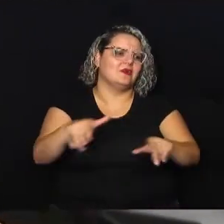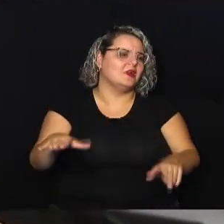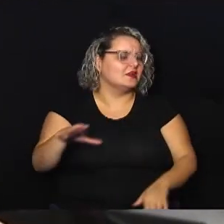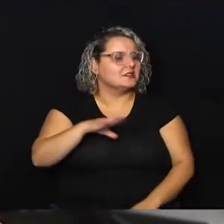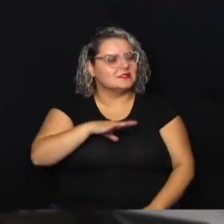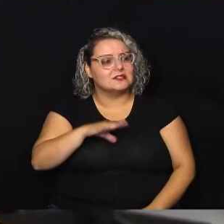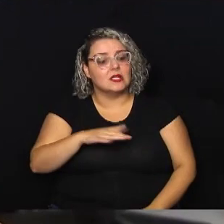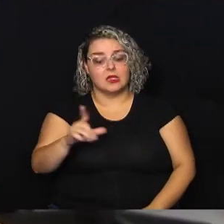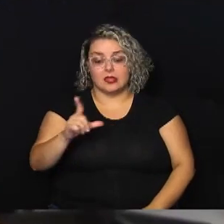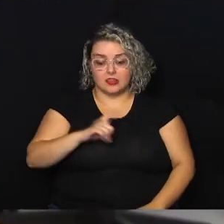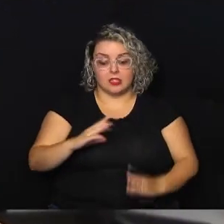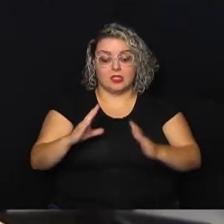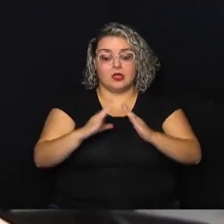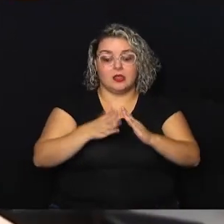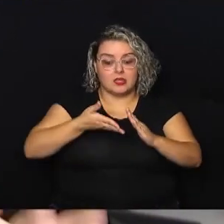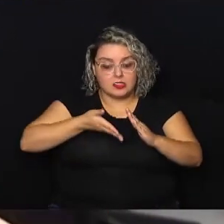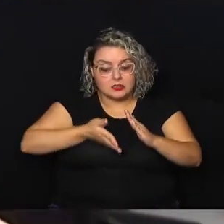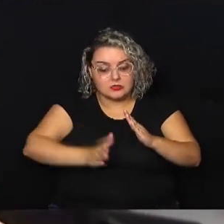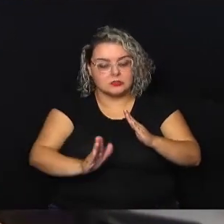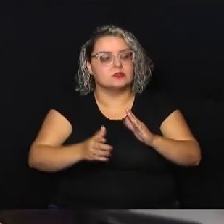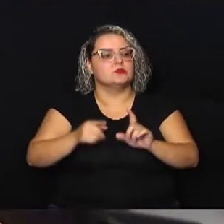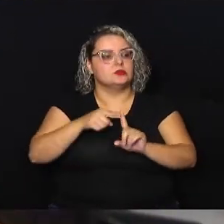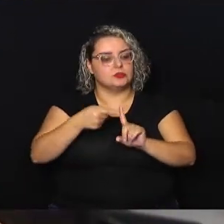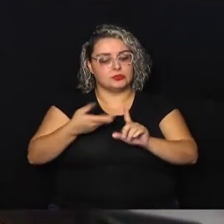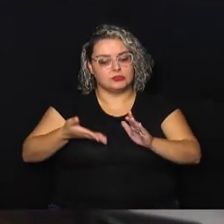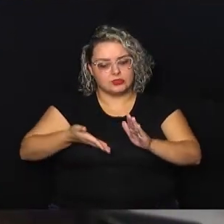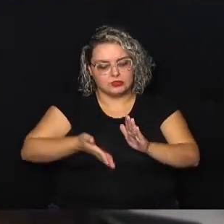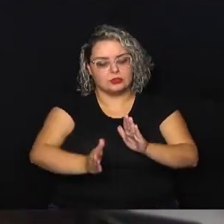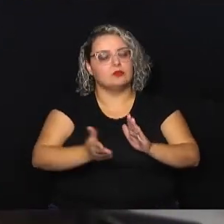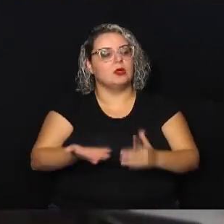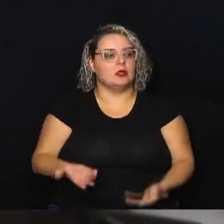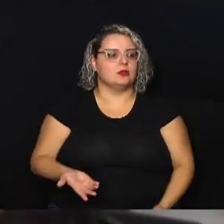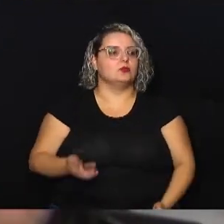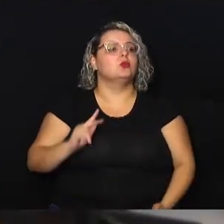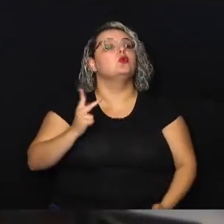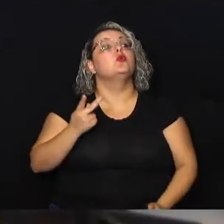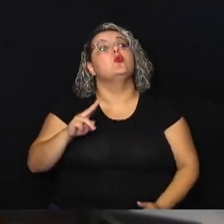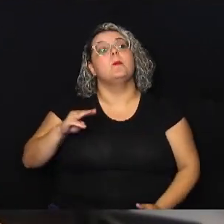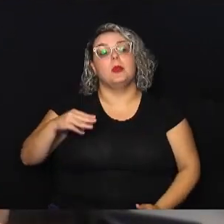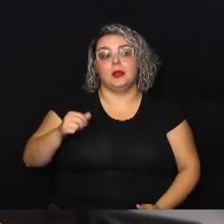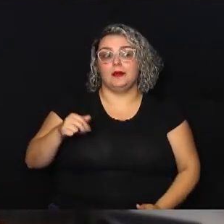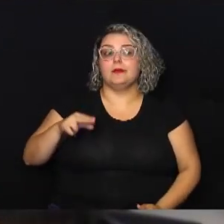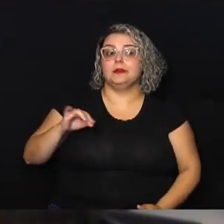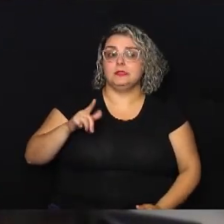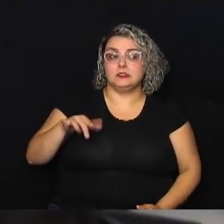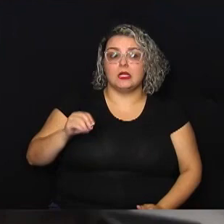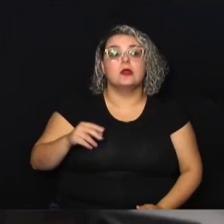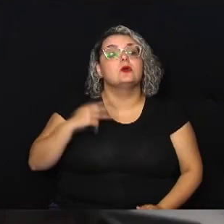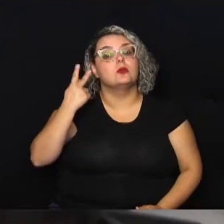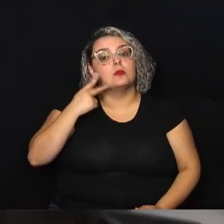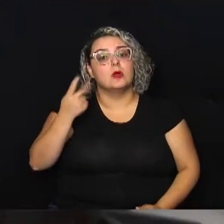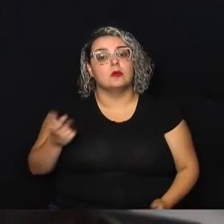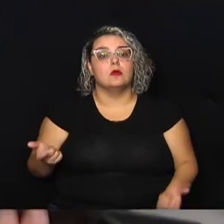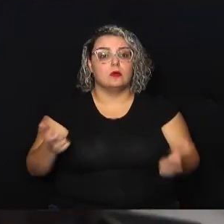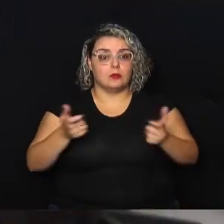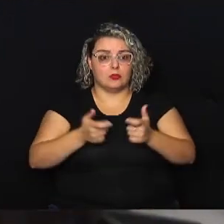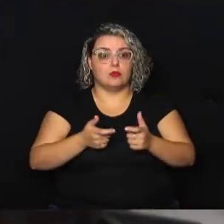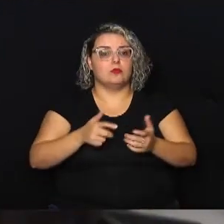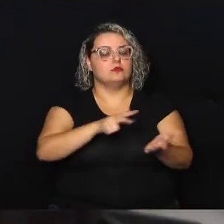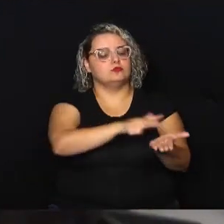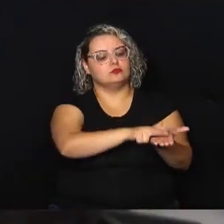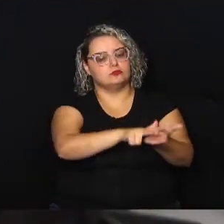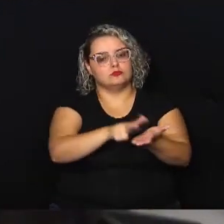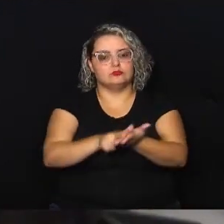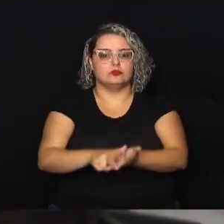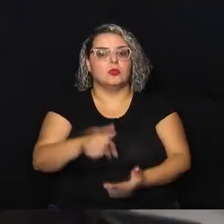de partos, que incentivam o parto humanizado, inclusive com uma tendência, uma política para diminuir as internações, sejam